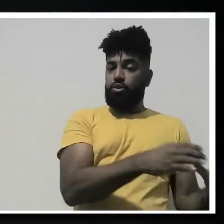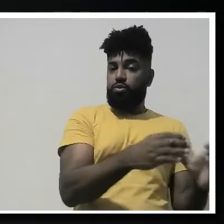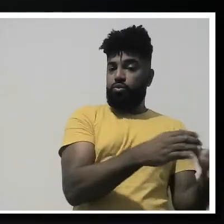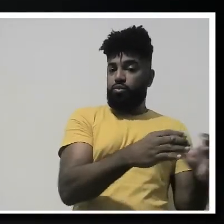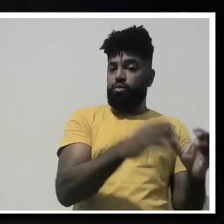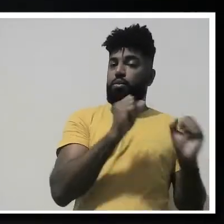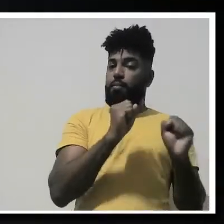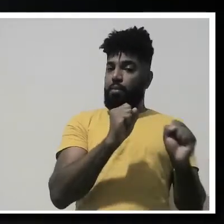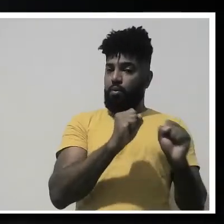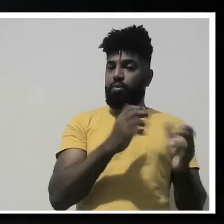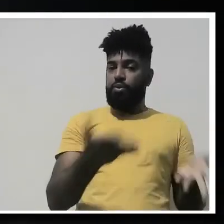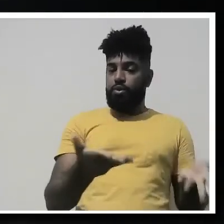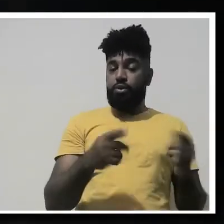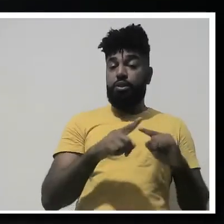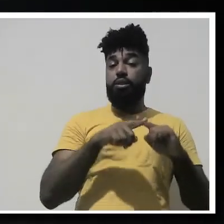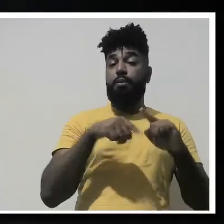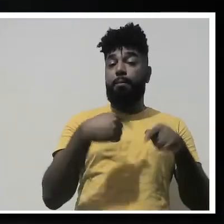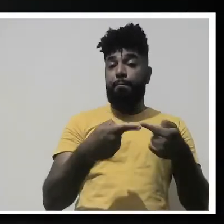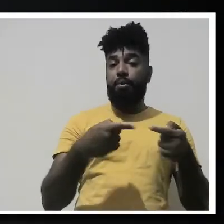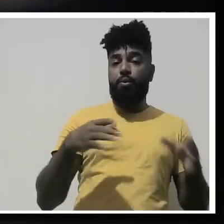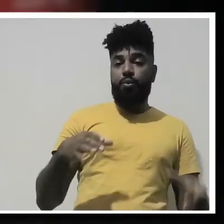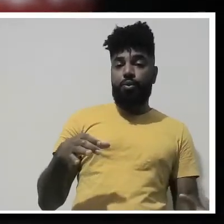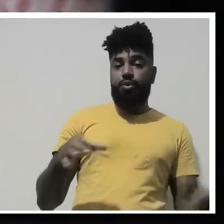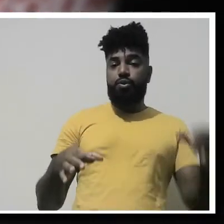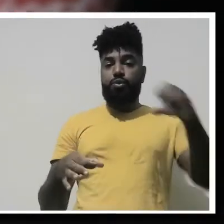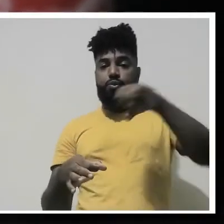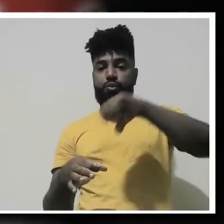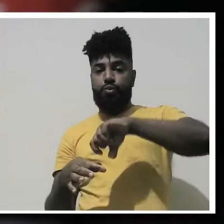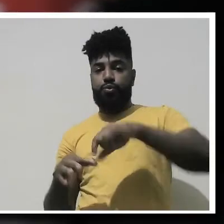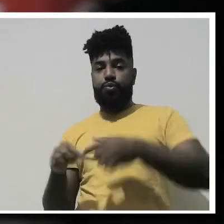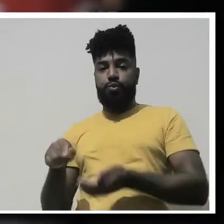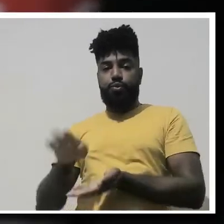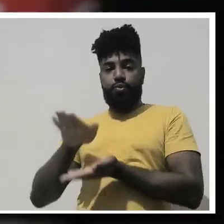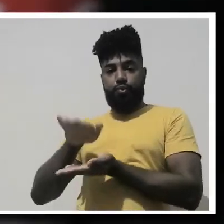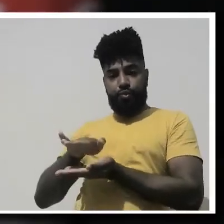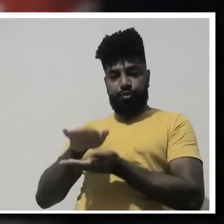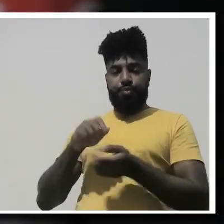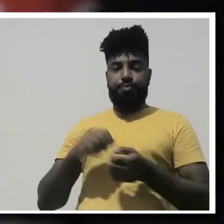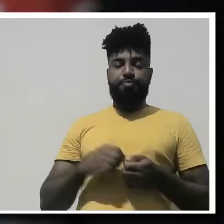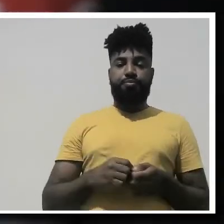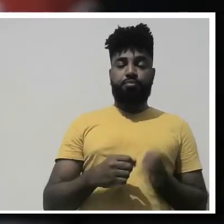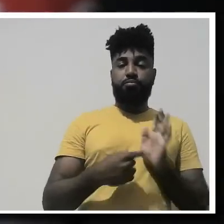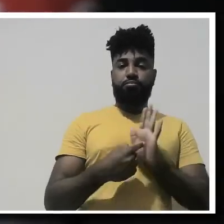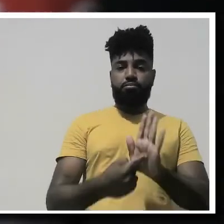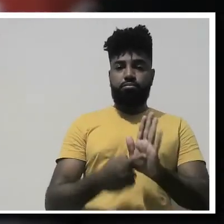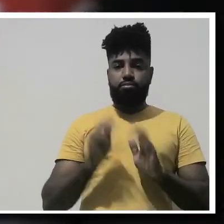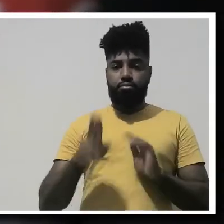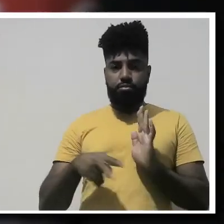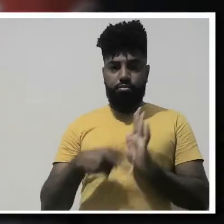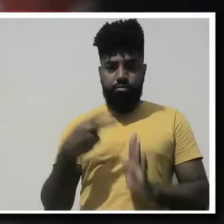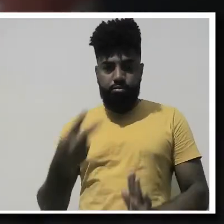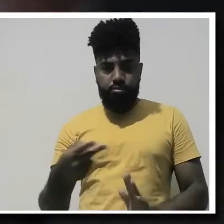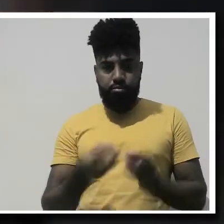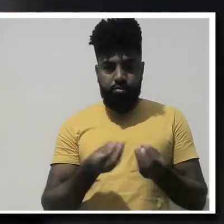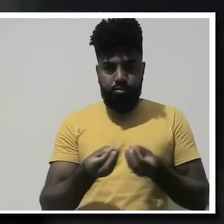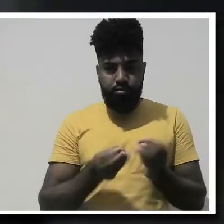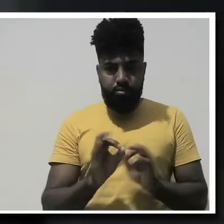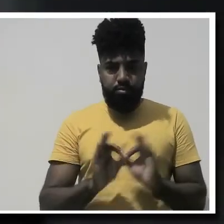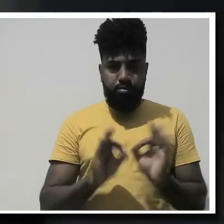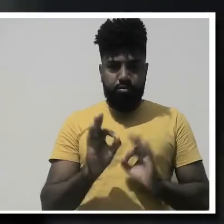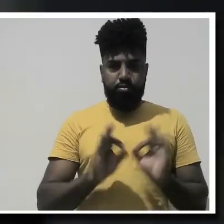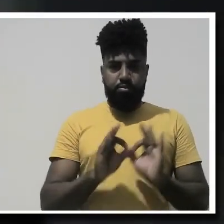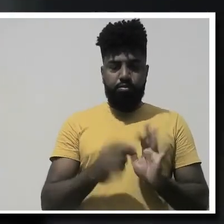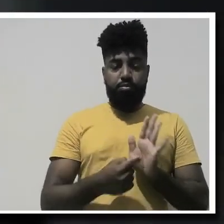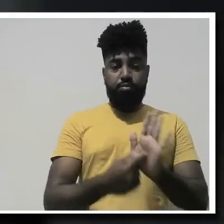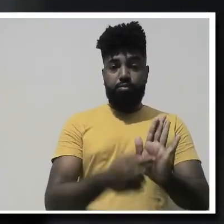quando para acelerar esse processo, e só depois que nós vamos colocar ela no piquenômetro. Nós já apresentamos, e 2 vezes ainda, como que é